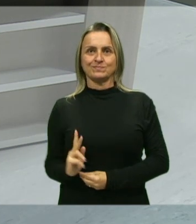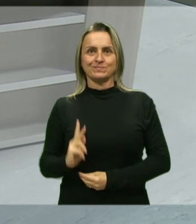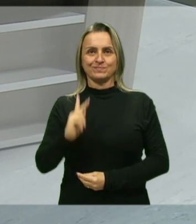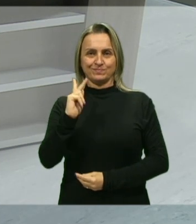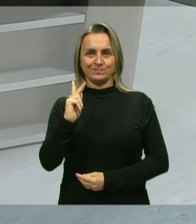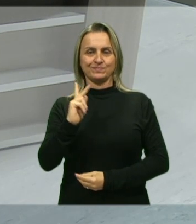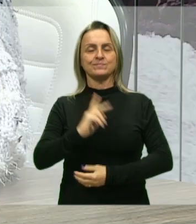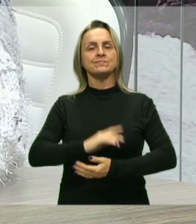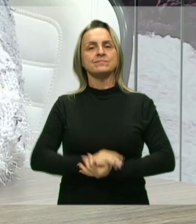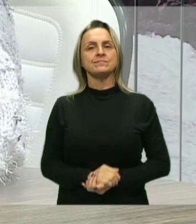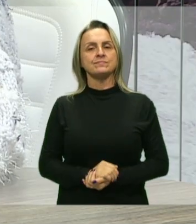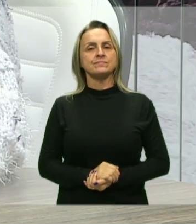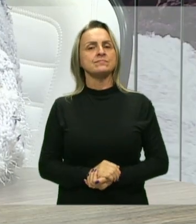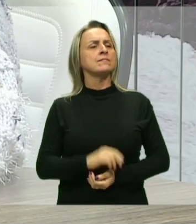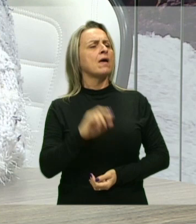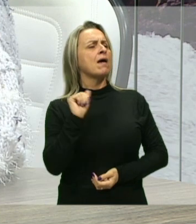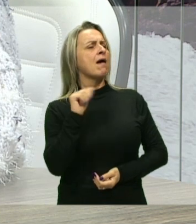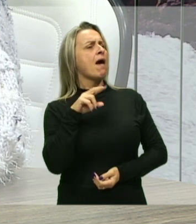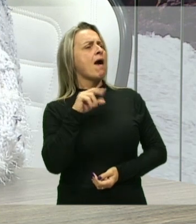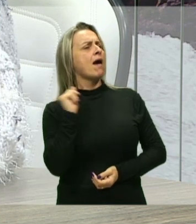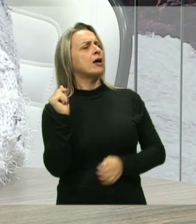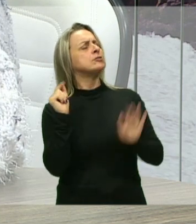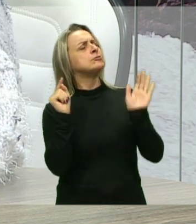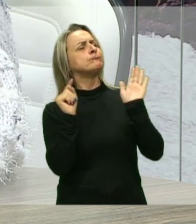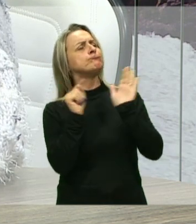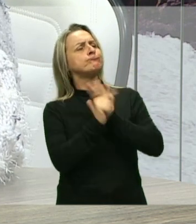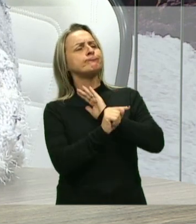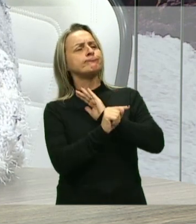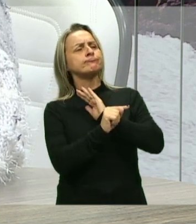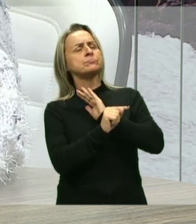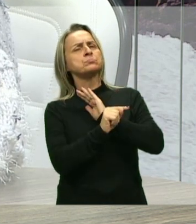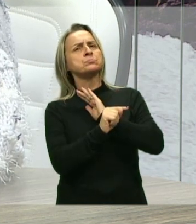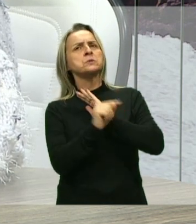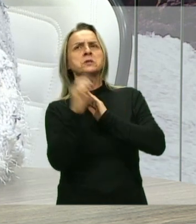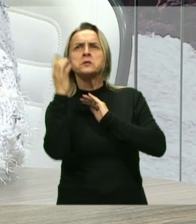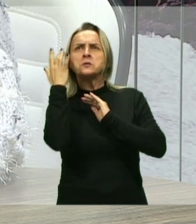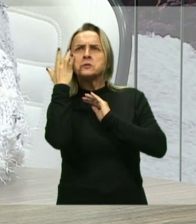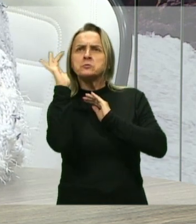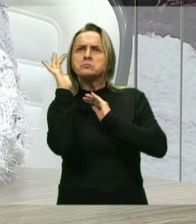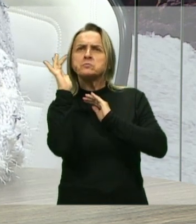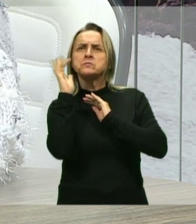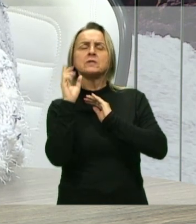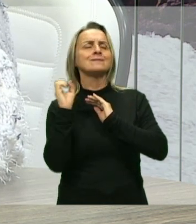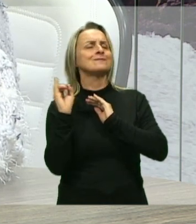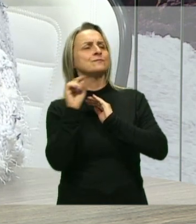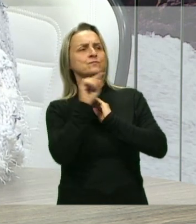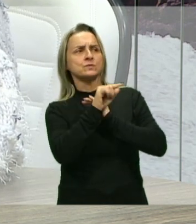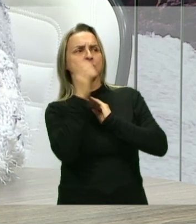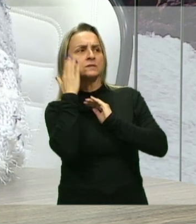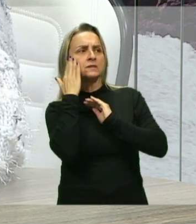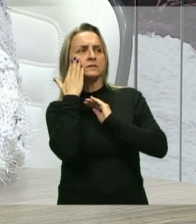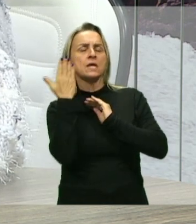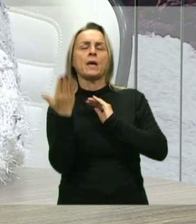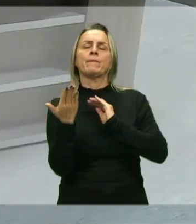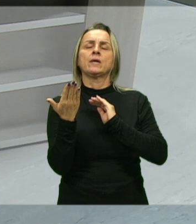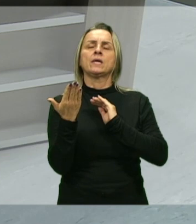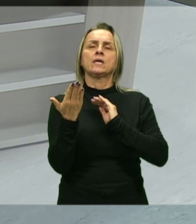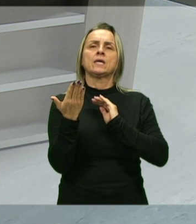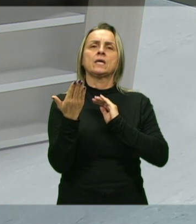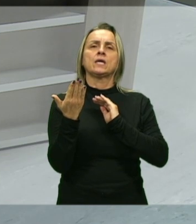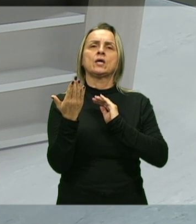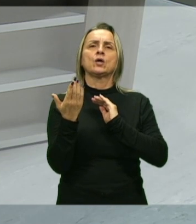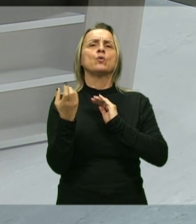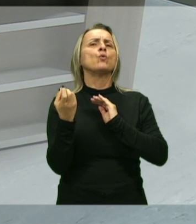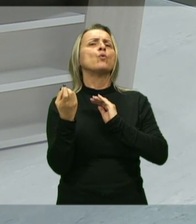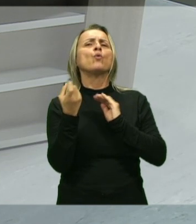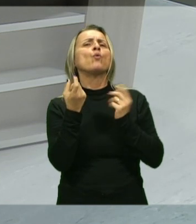Ana, qual, assim, eu não sei se você sabe esse valor integral, mas estimado,